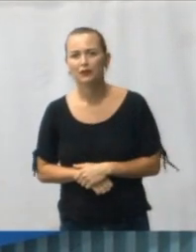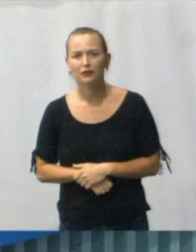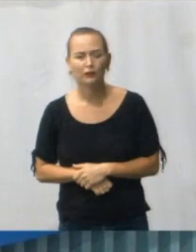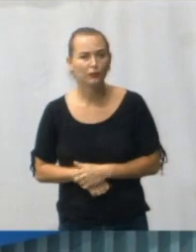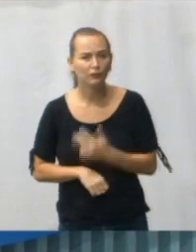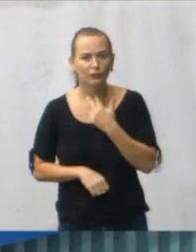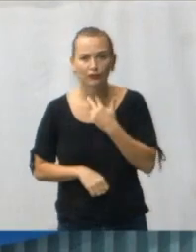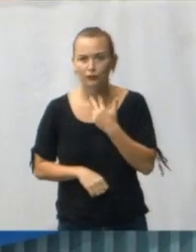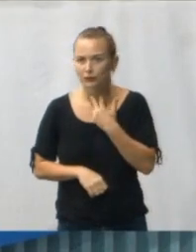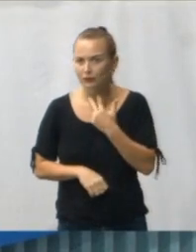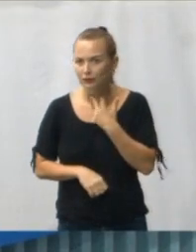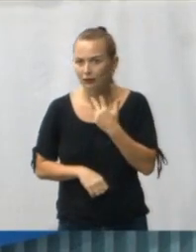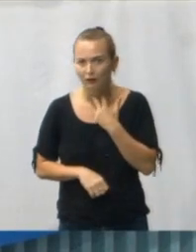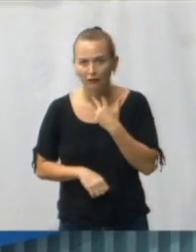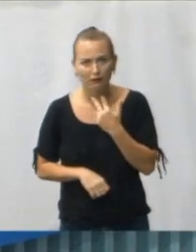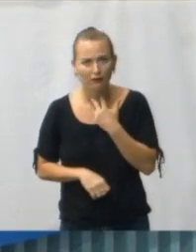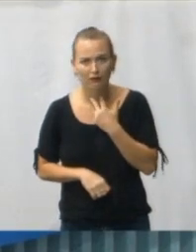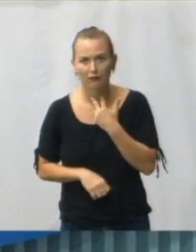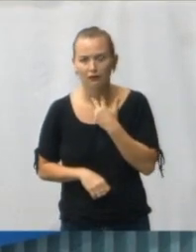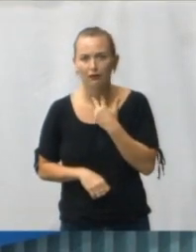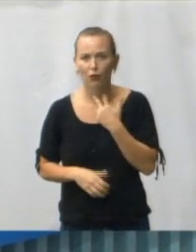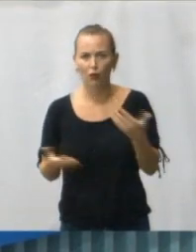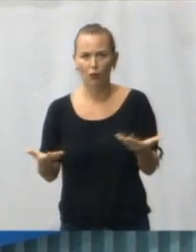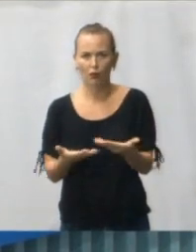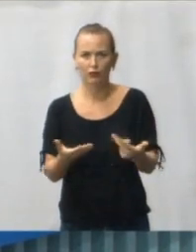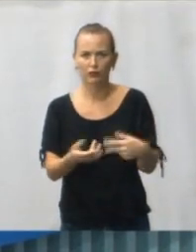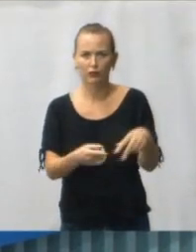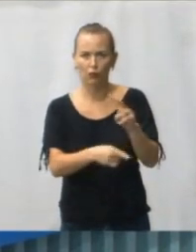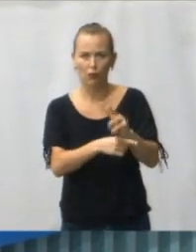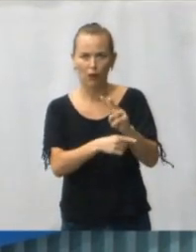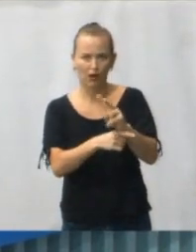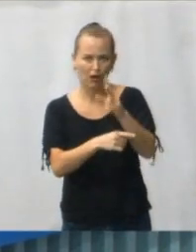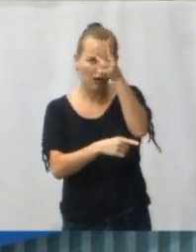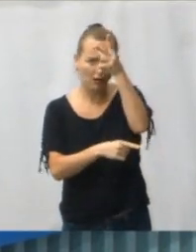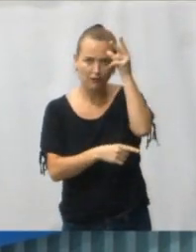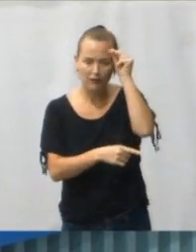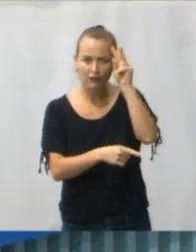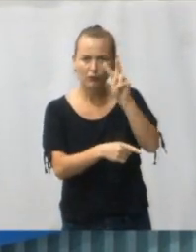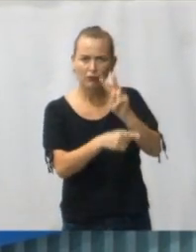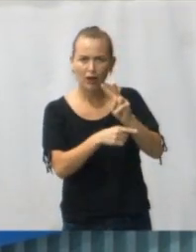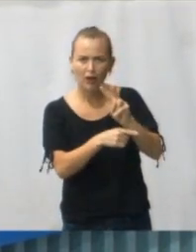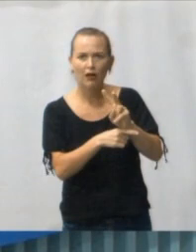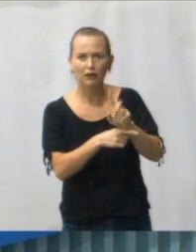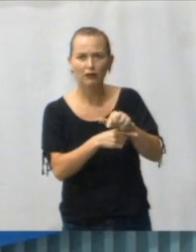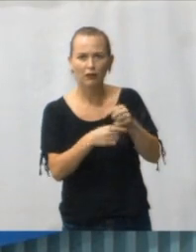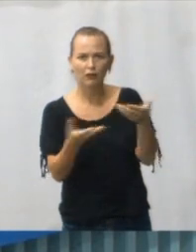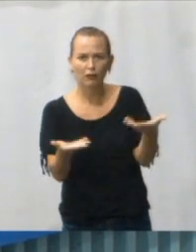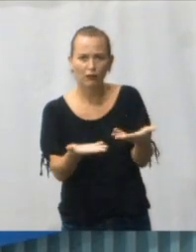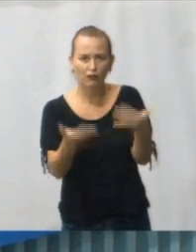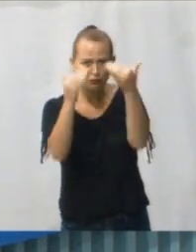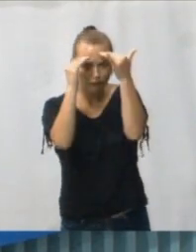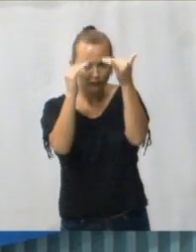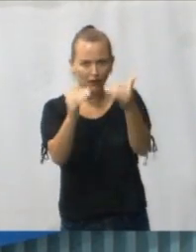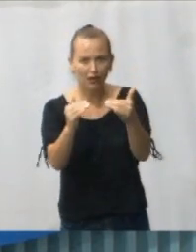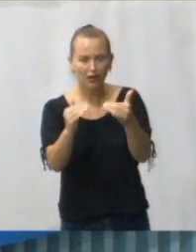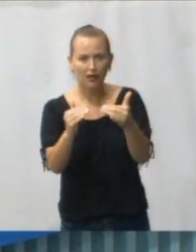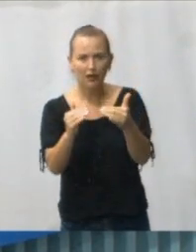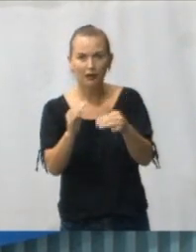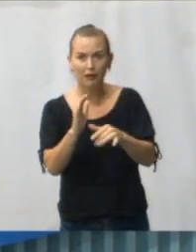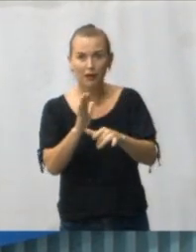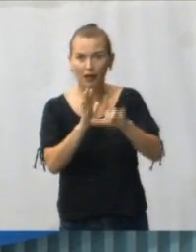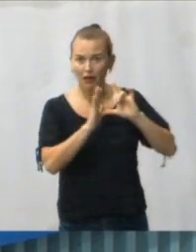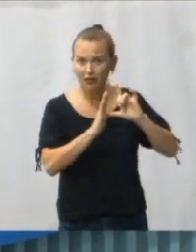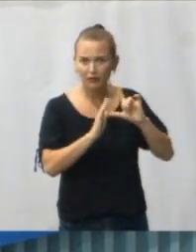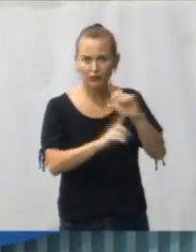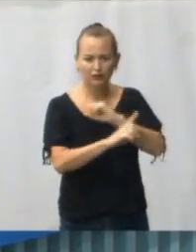hoje é respeitada. Porque antes, os guardas na gestão passada vinham, queremos valorização, a sociedade não enxerga isso. Mas não enxergava